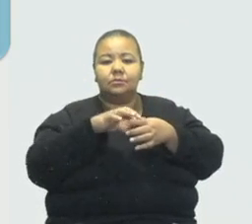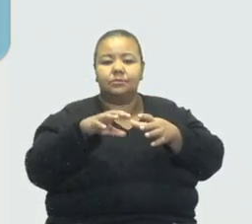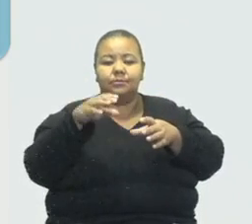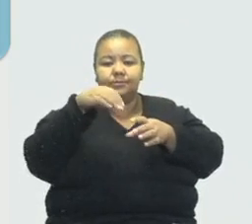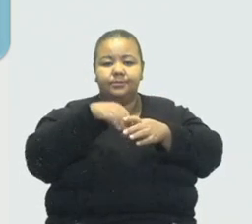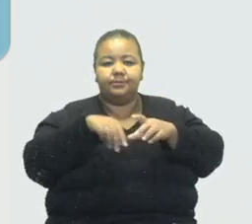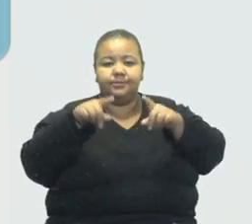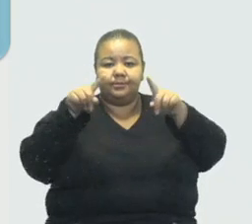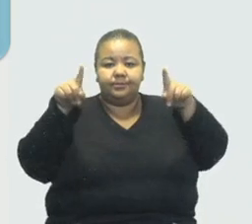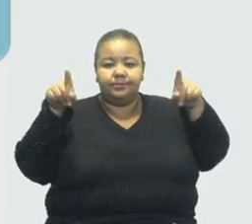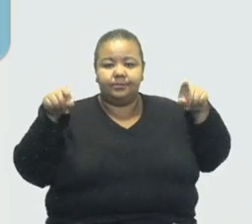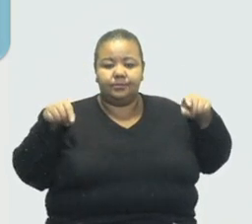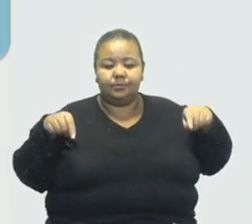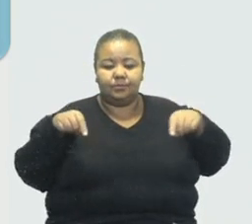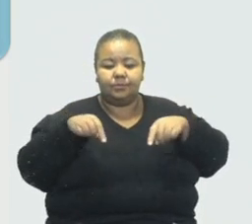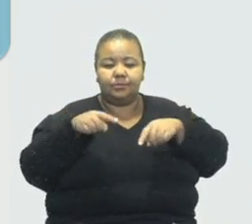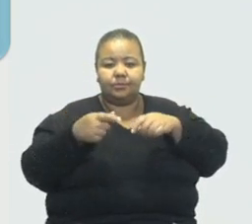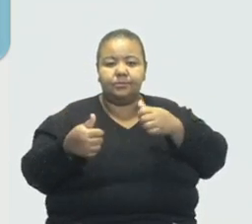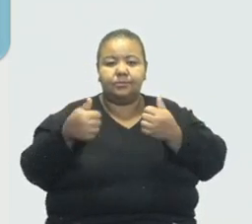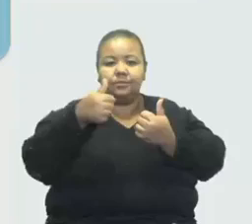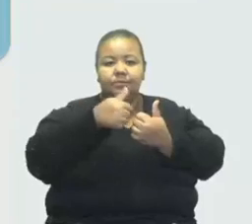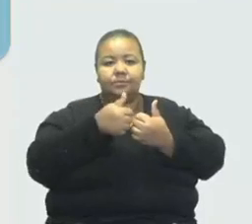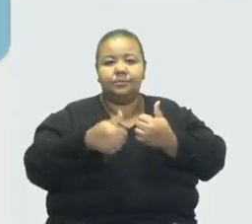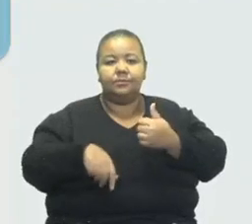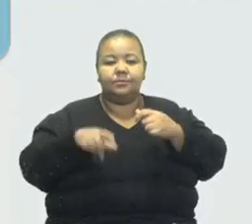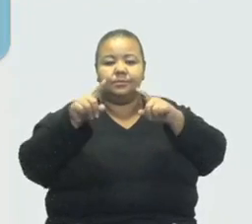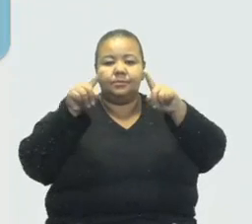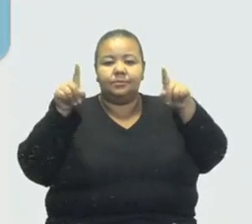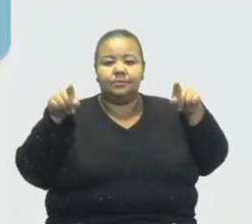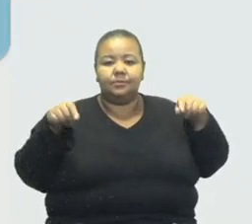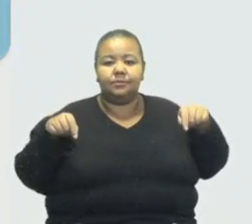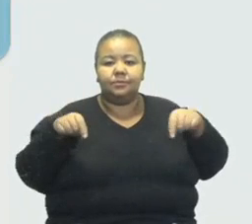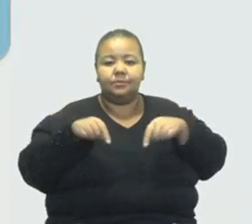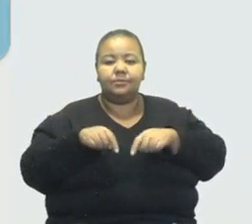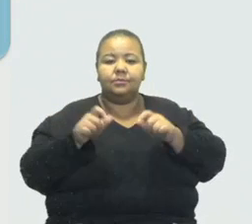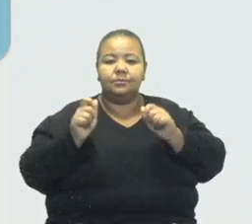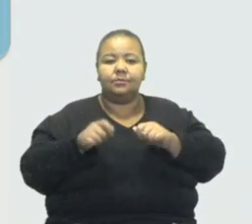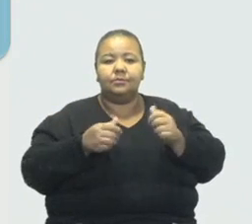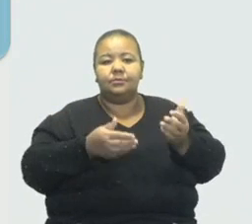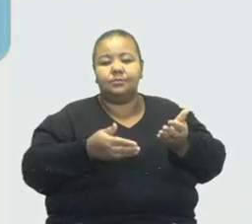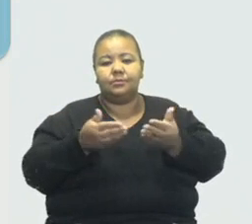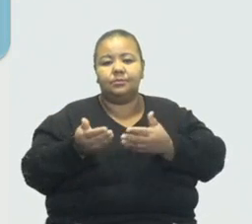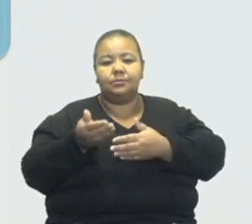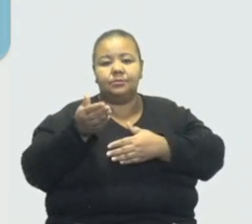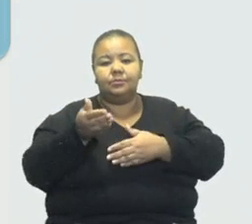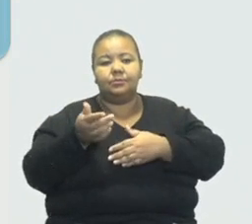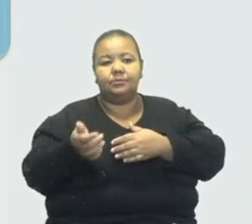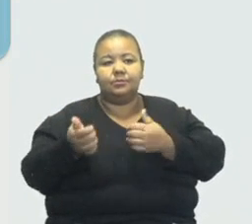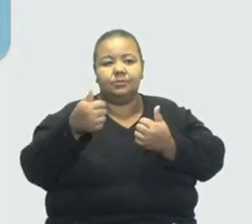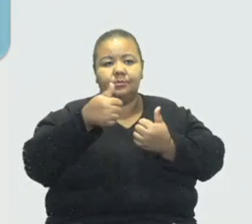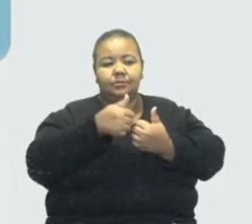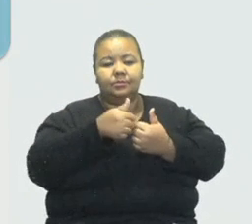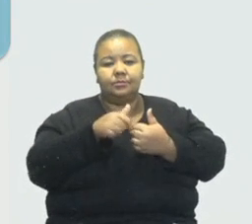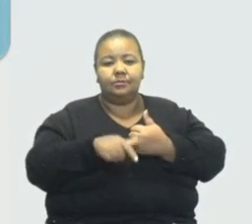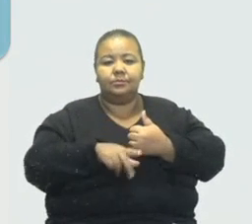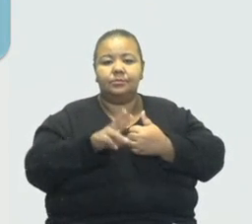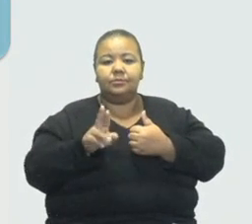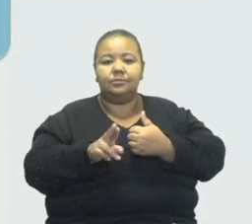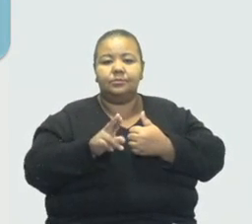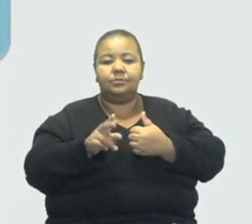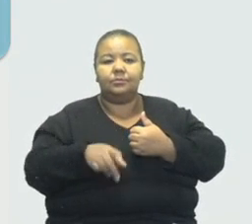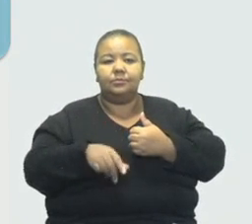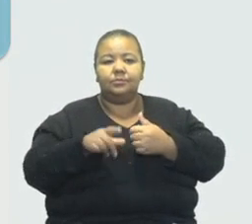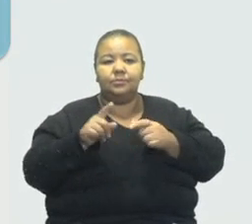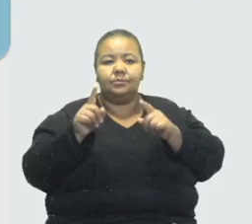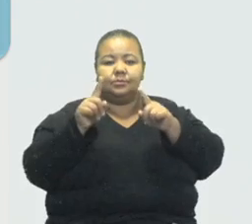nossa matriz. Para representar uma matriz, nós podemos, eu trouxe aqui para você a representação utilizando o